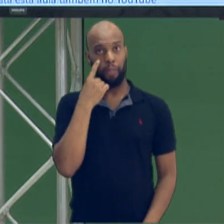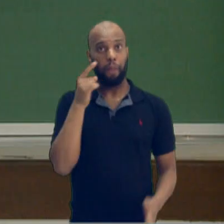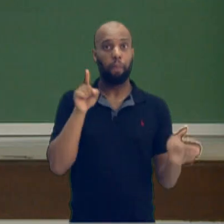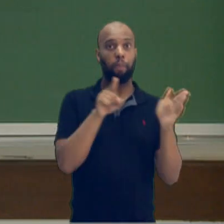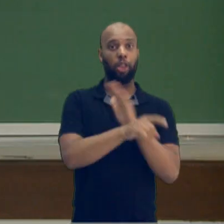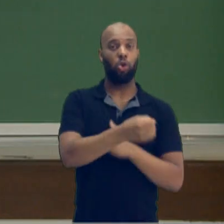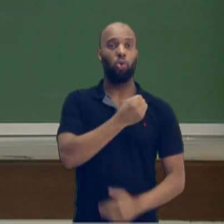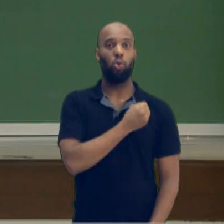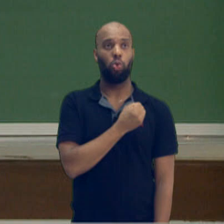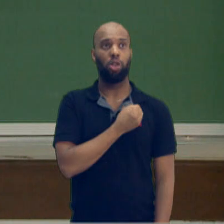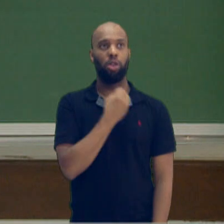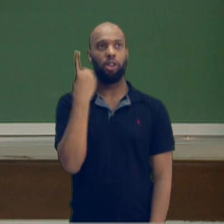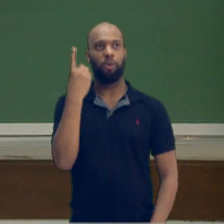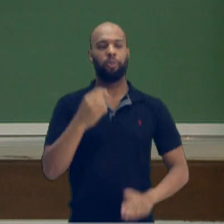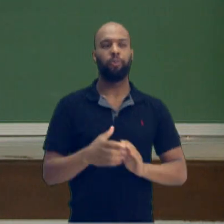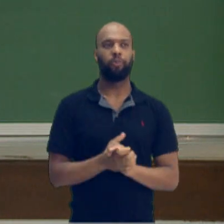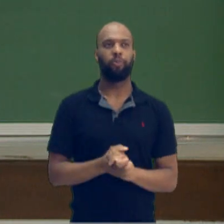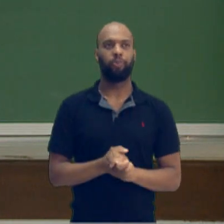primeira questão do quiz.